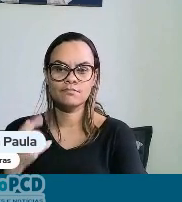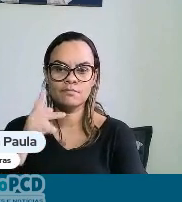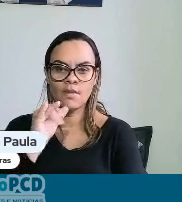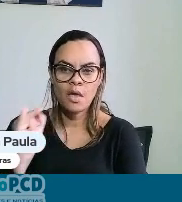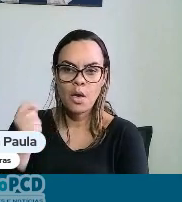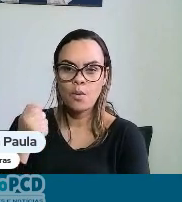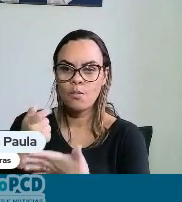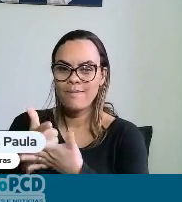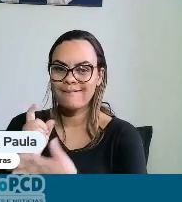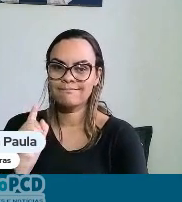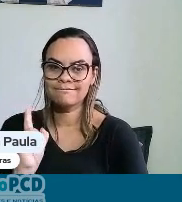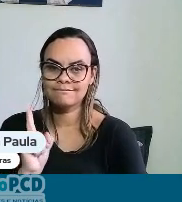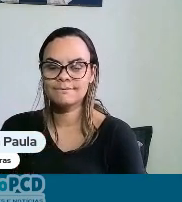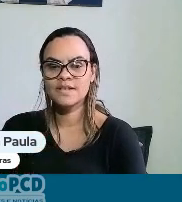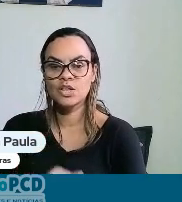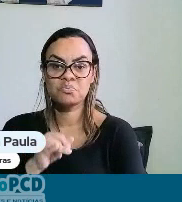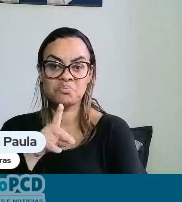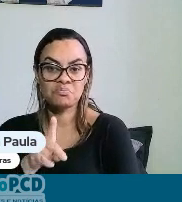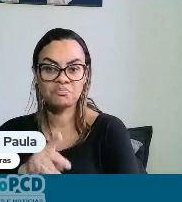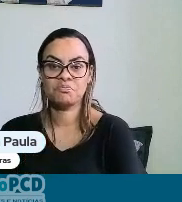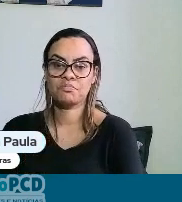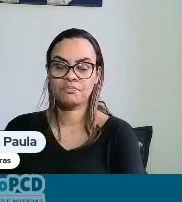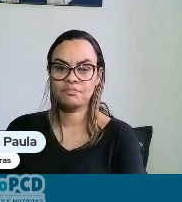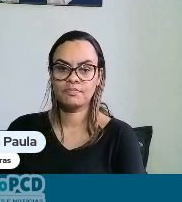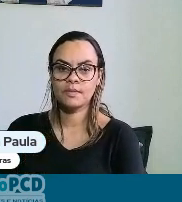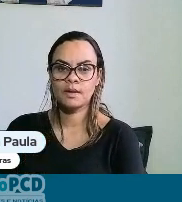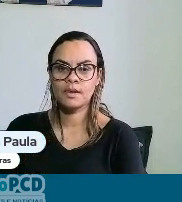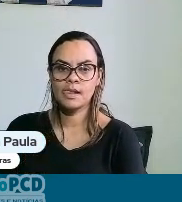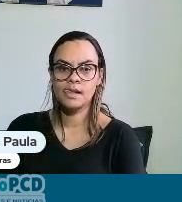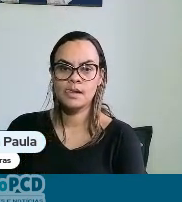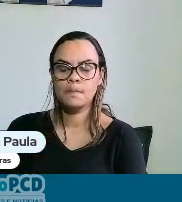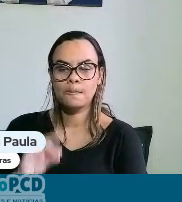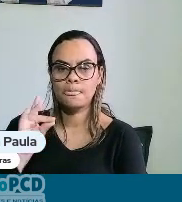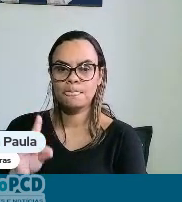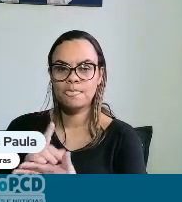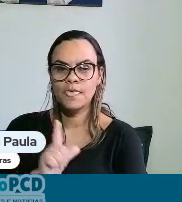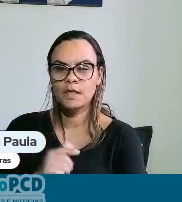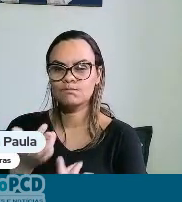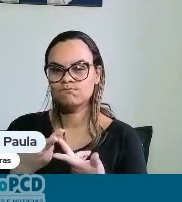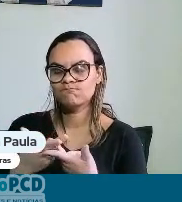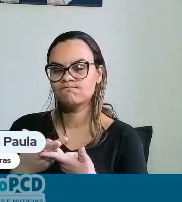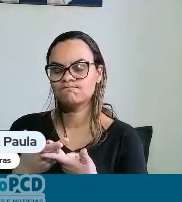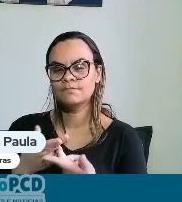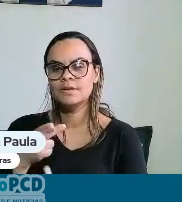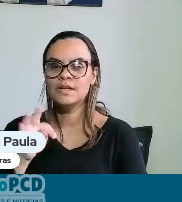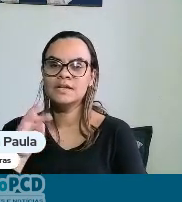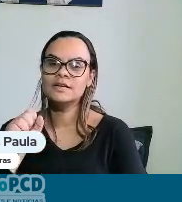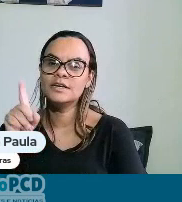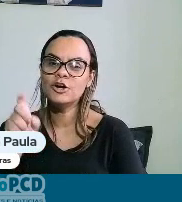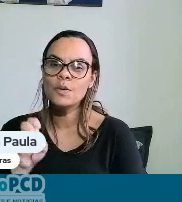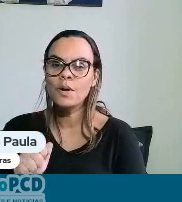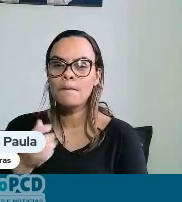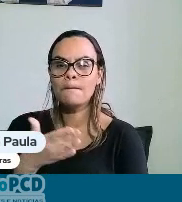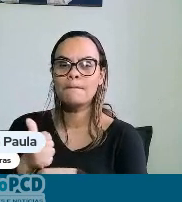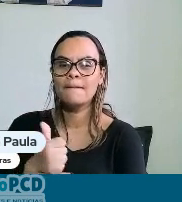pagar o ICMS e, na verdade, terá a mesma taxa que terá um profissional